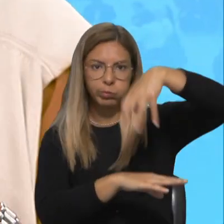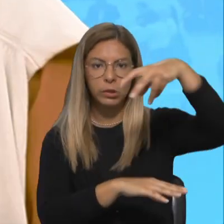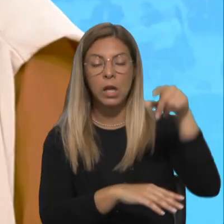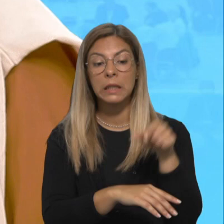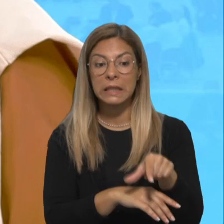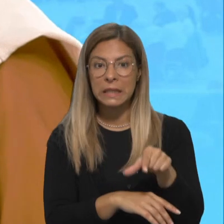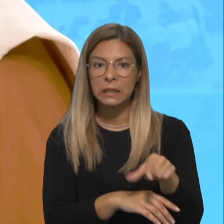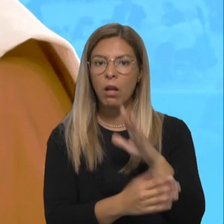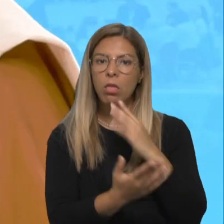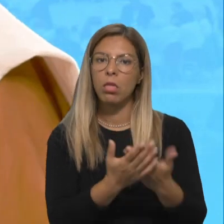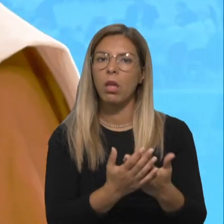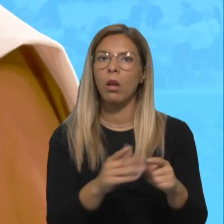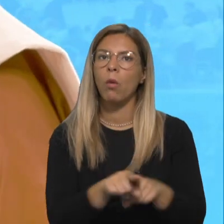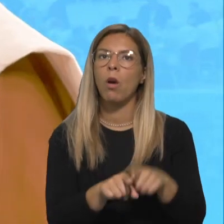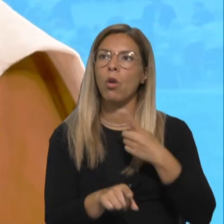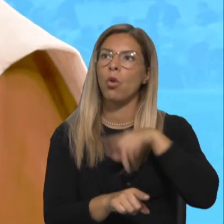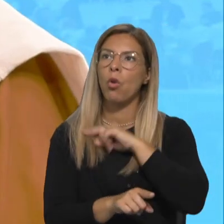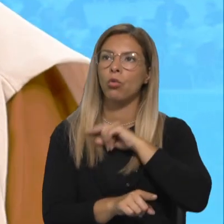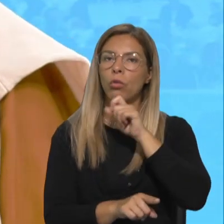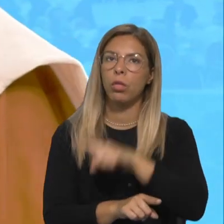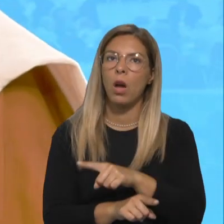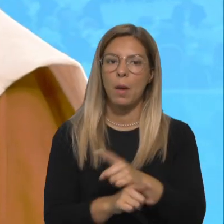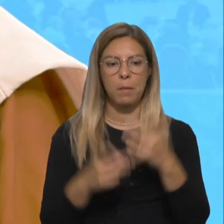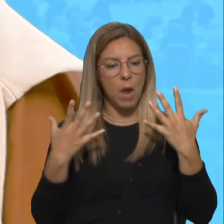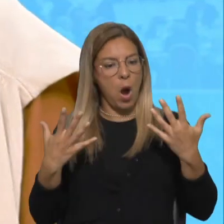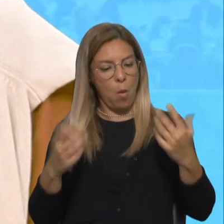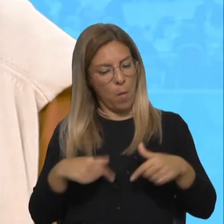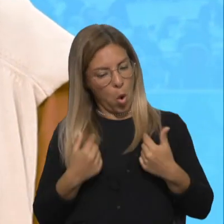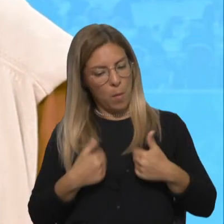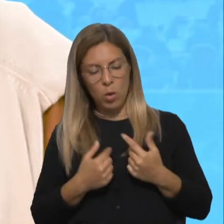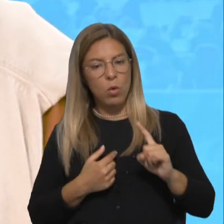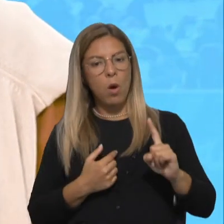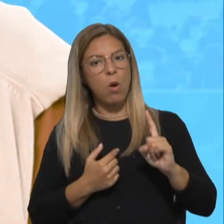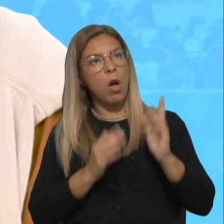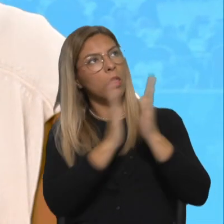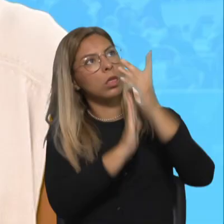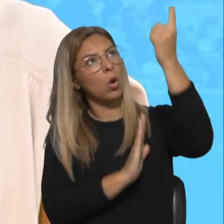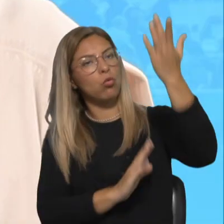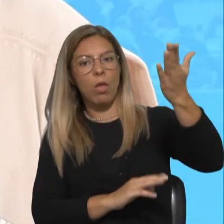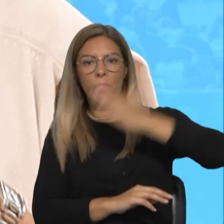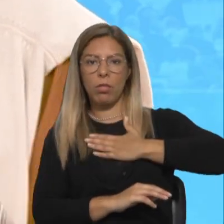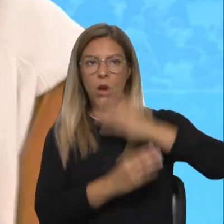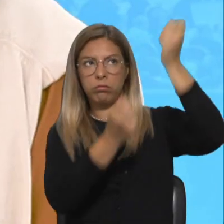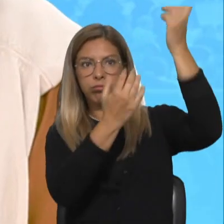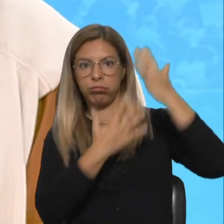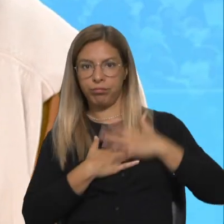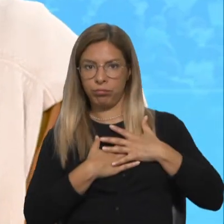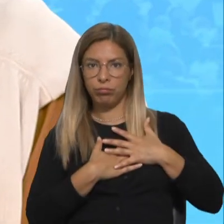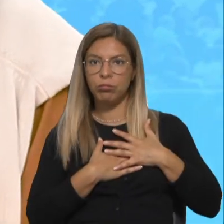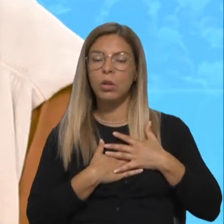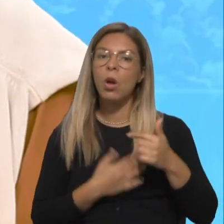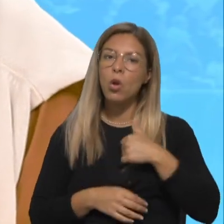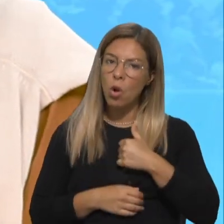que nós consigamos pelas nossas mãos, é sempre uma coisa que Deus nos dá, é um dom de Deus. Nós prestamos-nos a